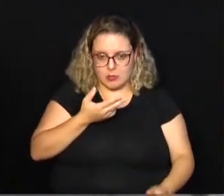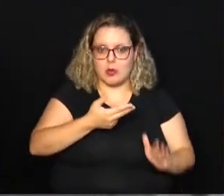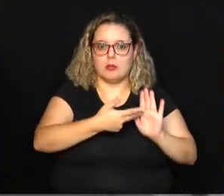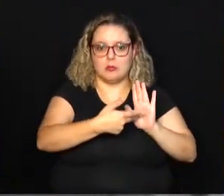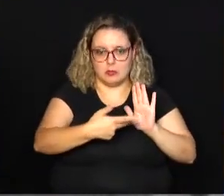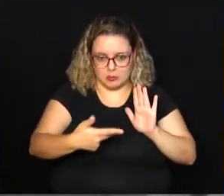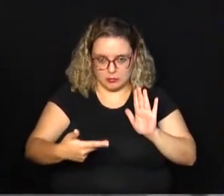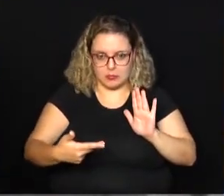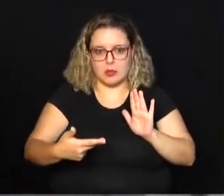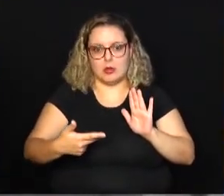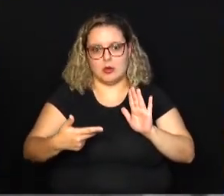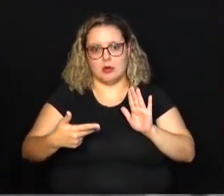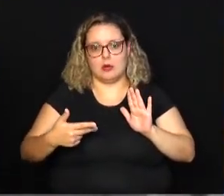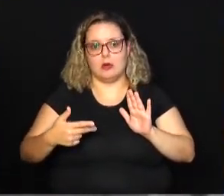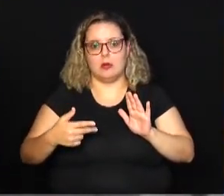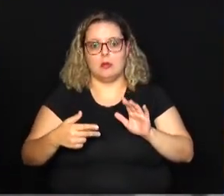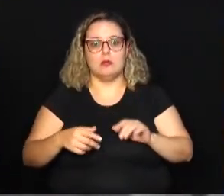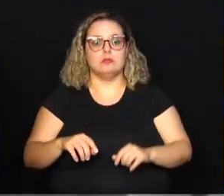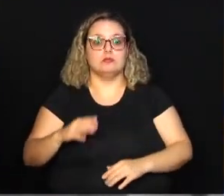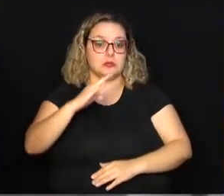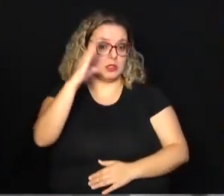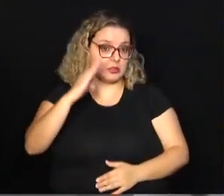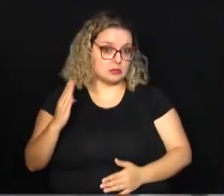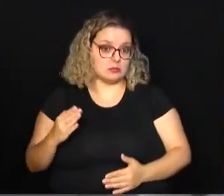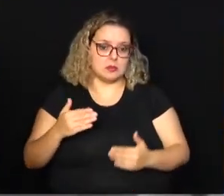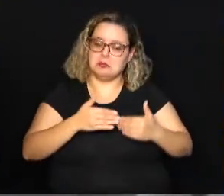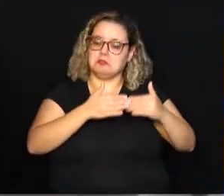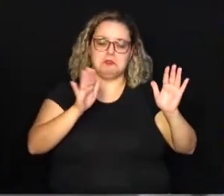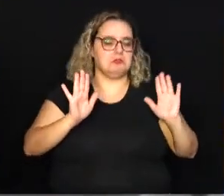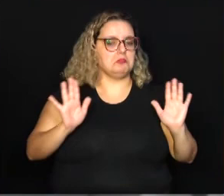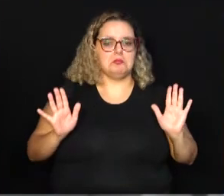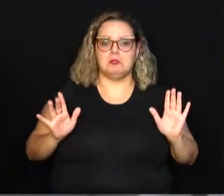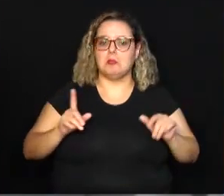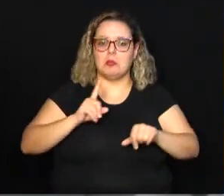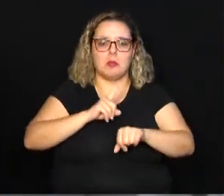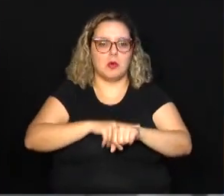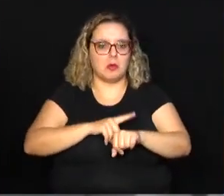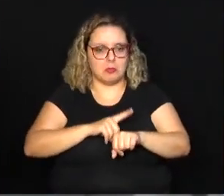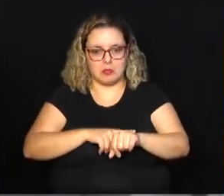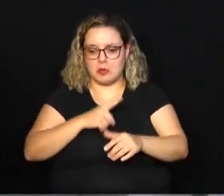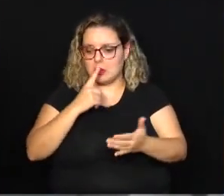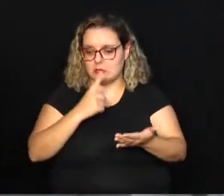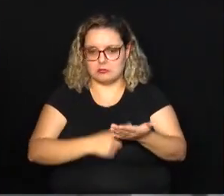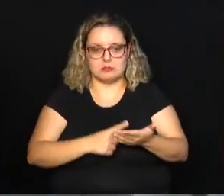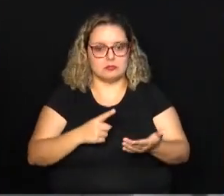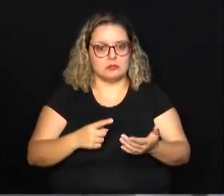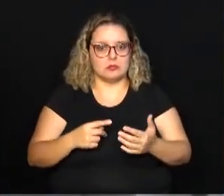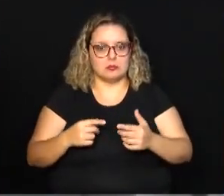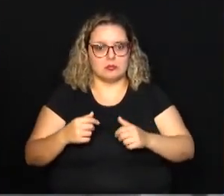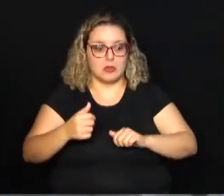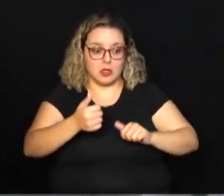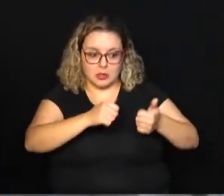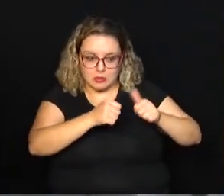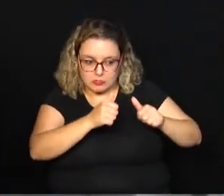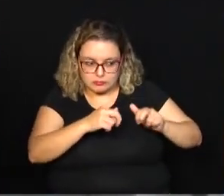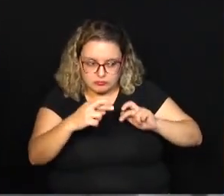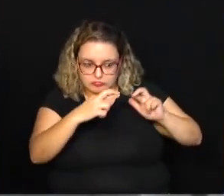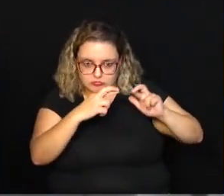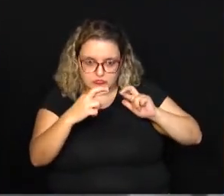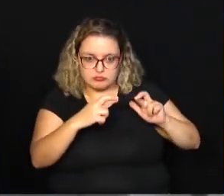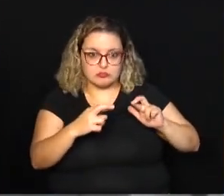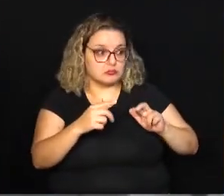hospitalar brasileiro. É isso que eu posso te garantir. Mas estou aberto, quer dizer, a hora que aparecer, eu sempre investigo, não tenho medo nenhum, até porque se a